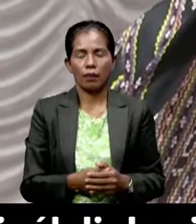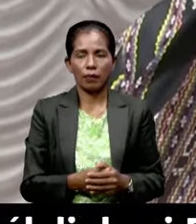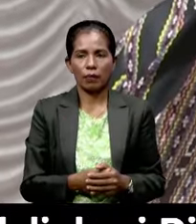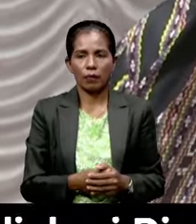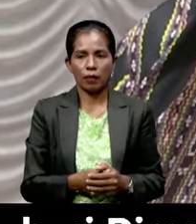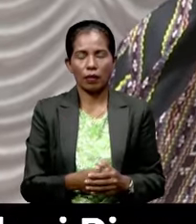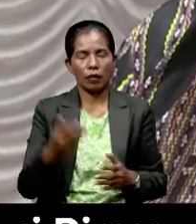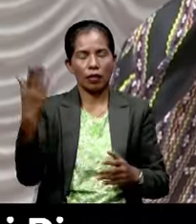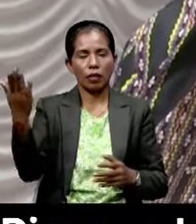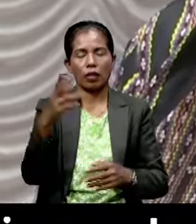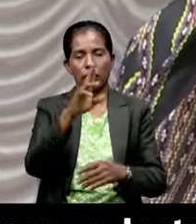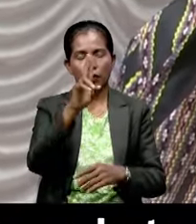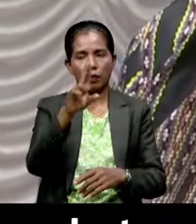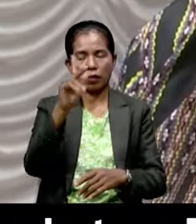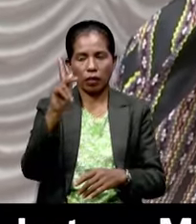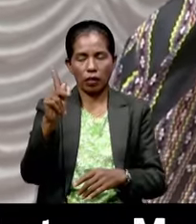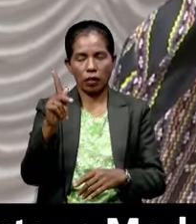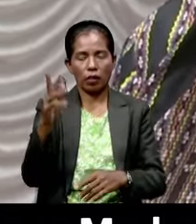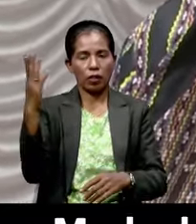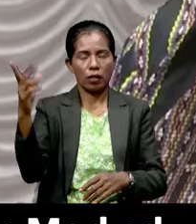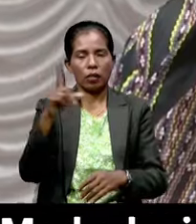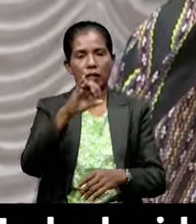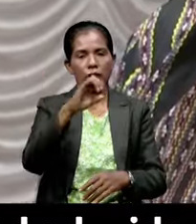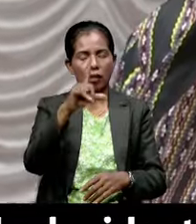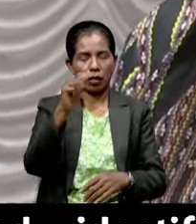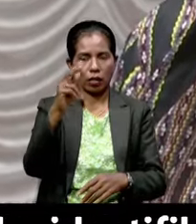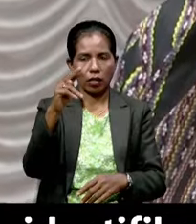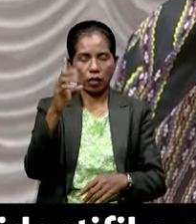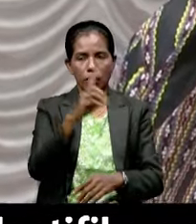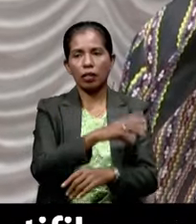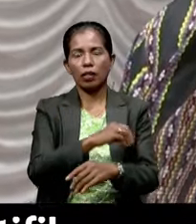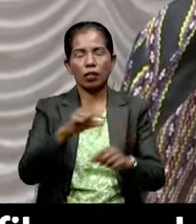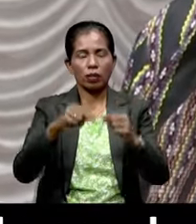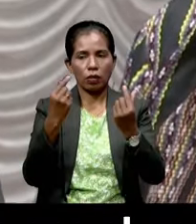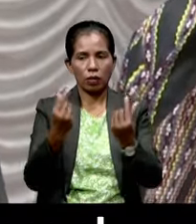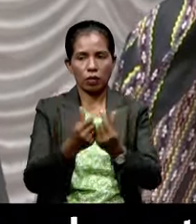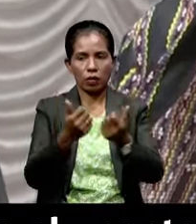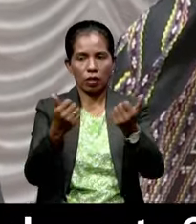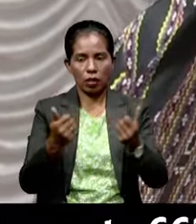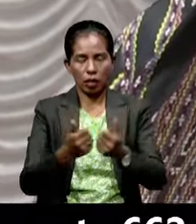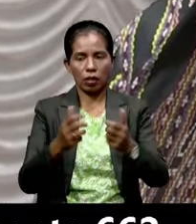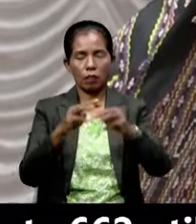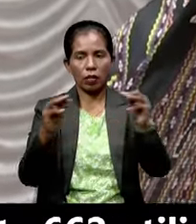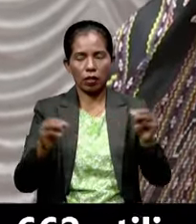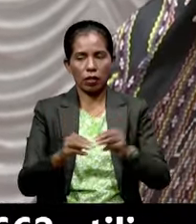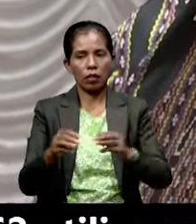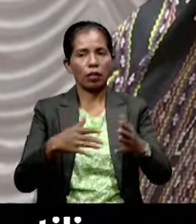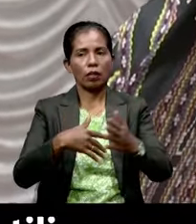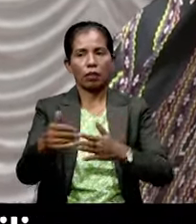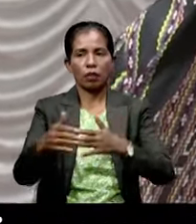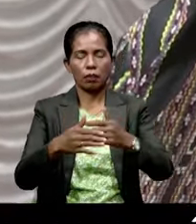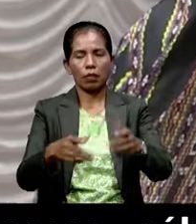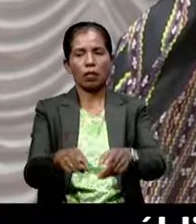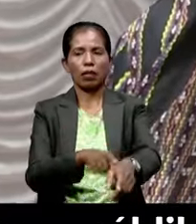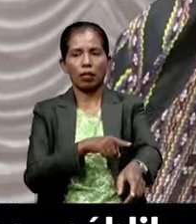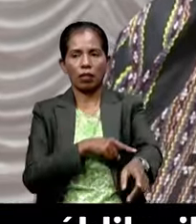E a Inglaterra, Mons, e a Irlanda do Norte, grupo, elementos da arte marcial, da Labarcona, Cleuron, não